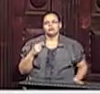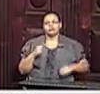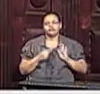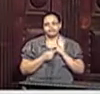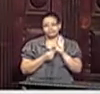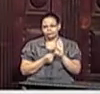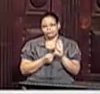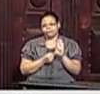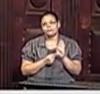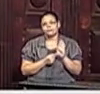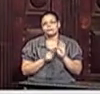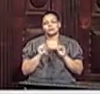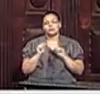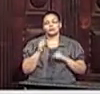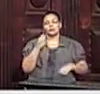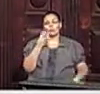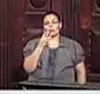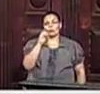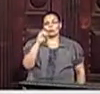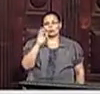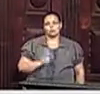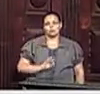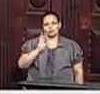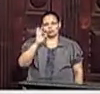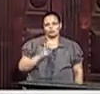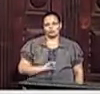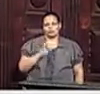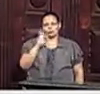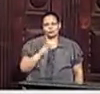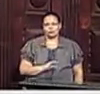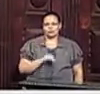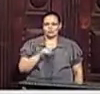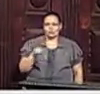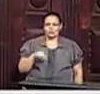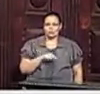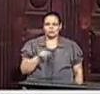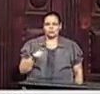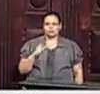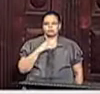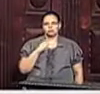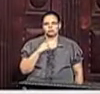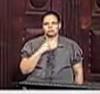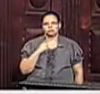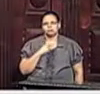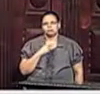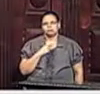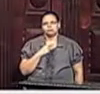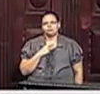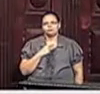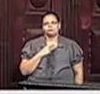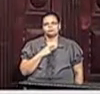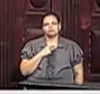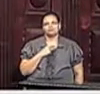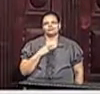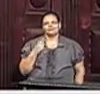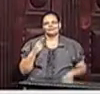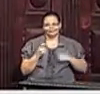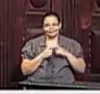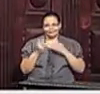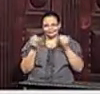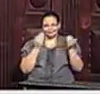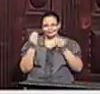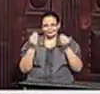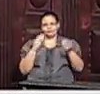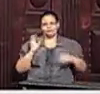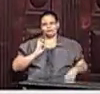apresentado é que 40% daqueles que estão sendo encaminhados e estão na psiquiatria hoje da